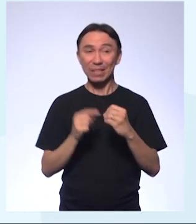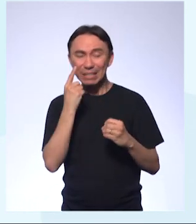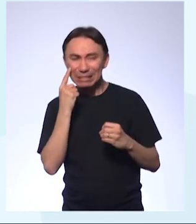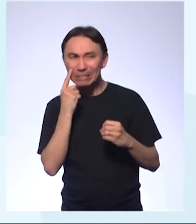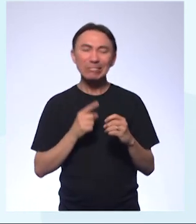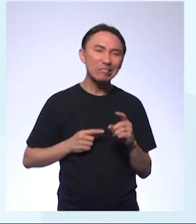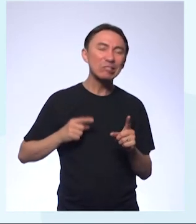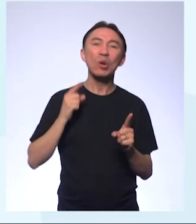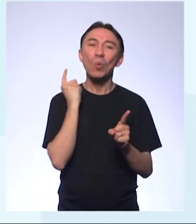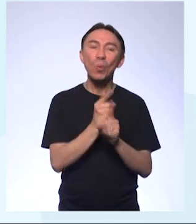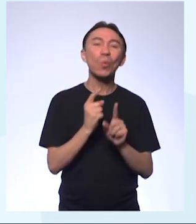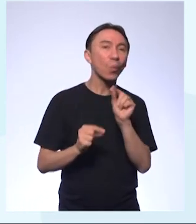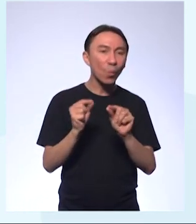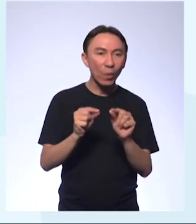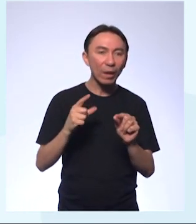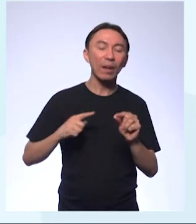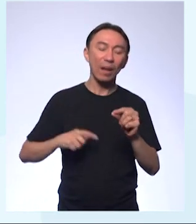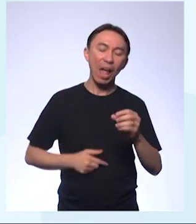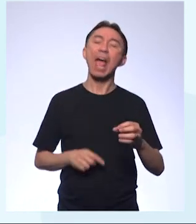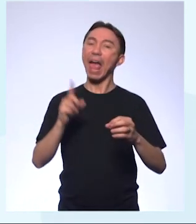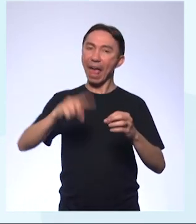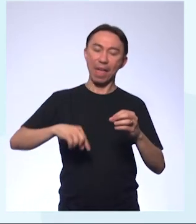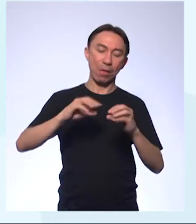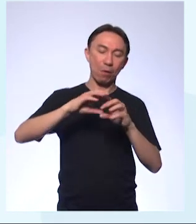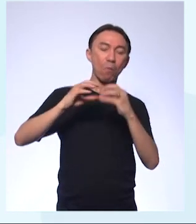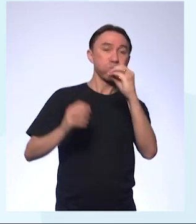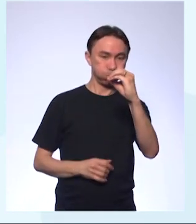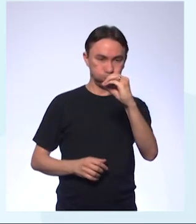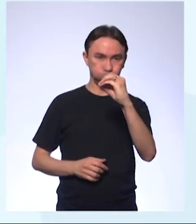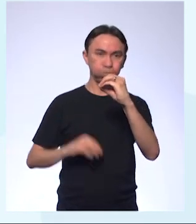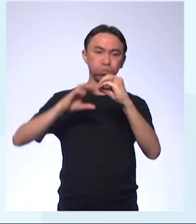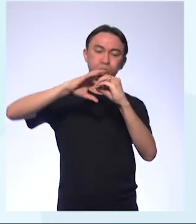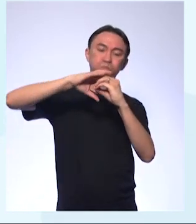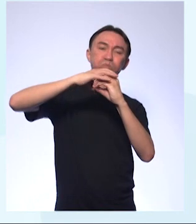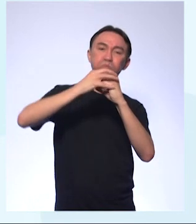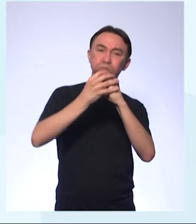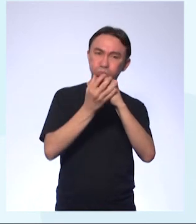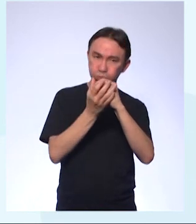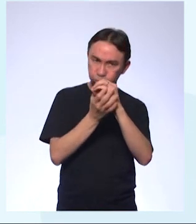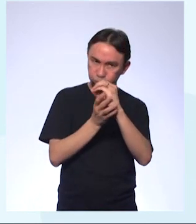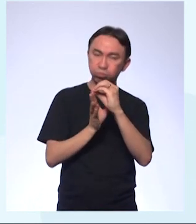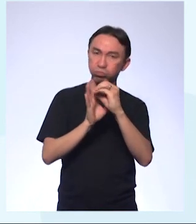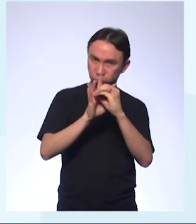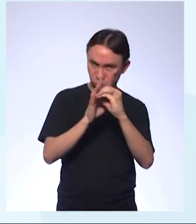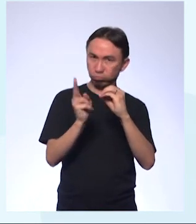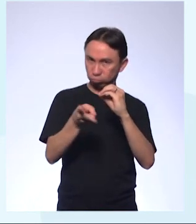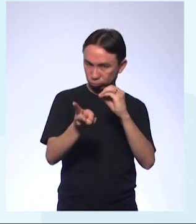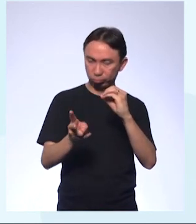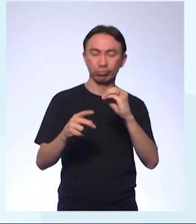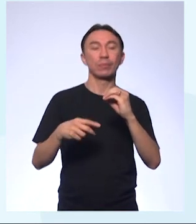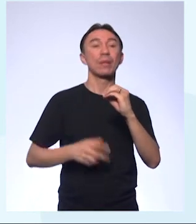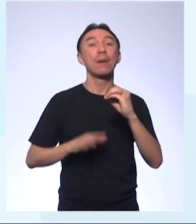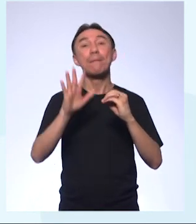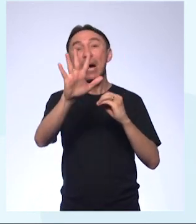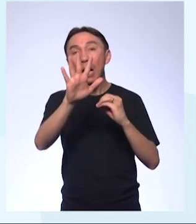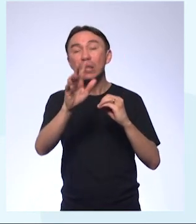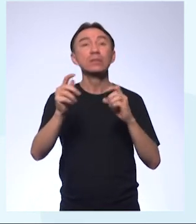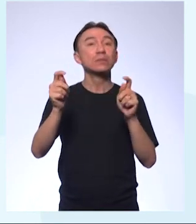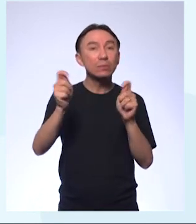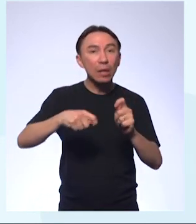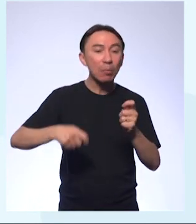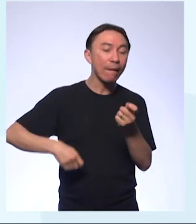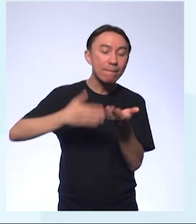por algo além desses átomos. Ele conseguiu perceber que existiam cargas, né? O que não tinha no modelo do Dalton.